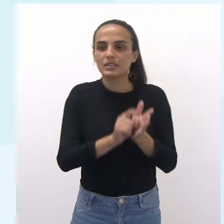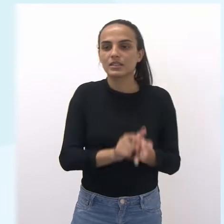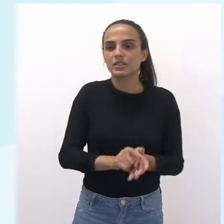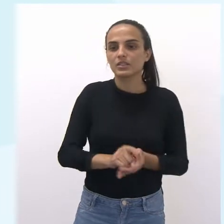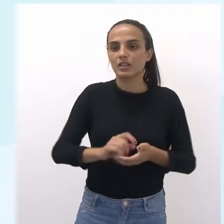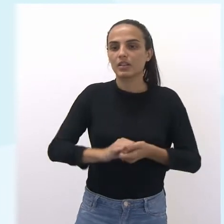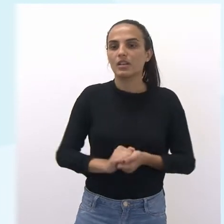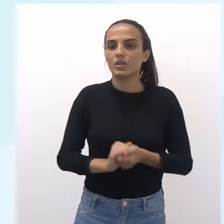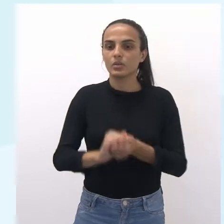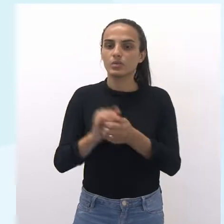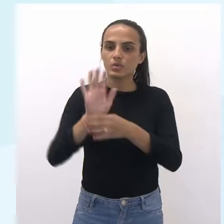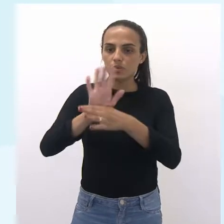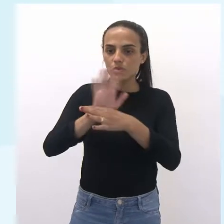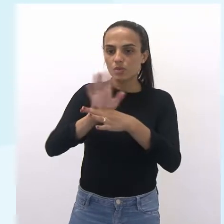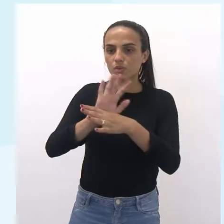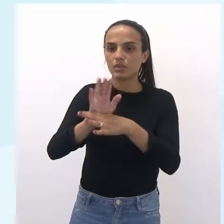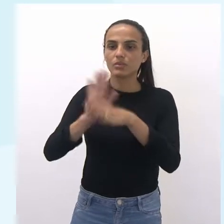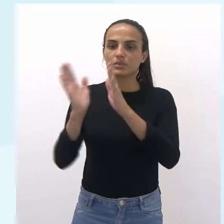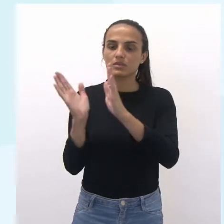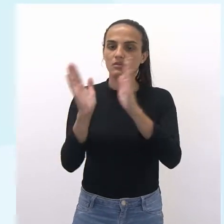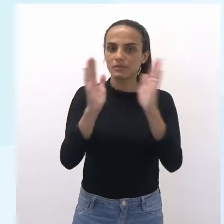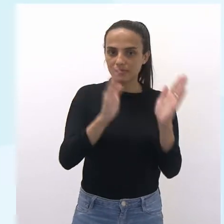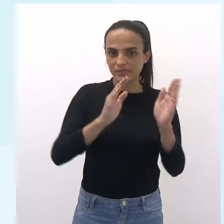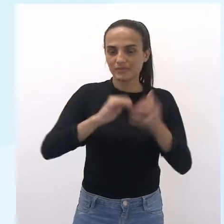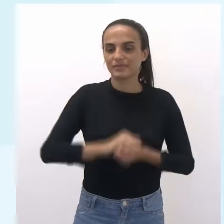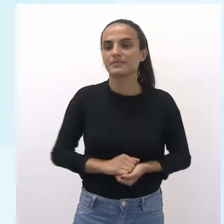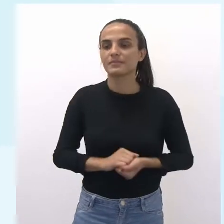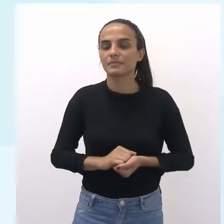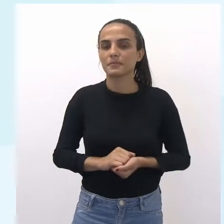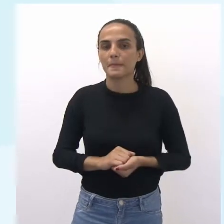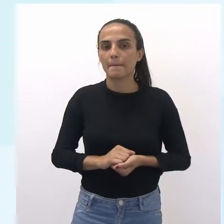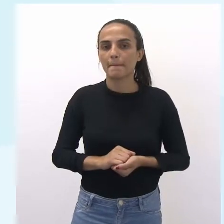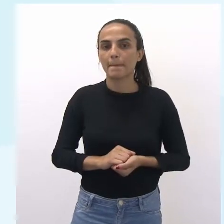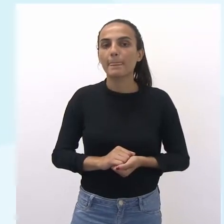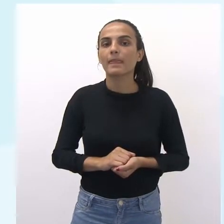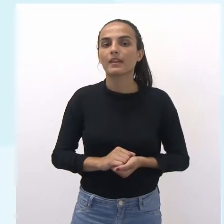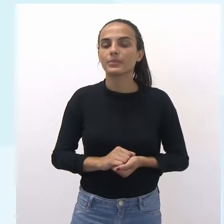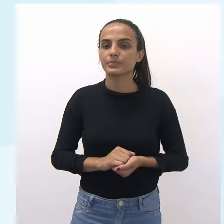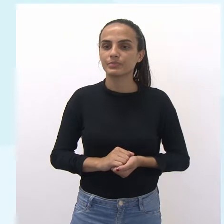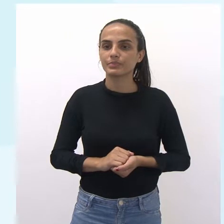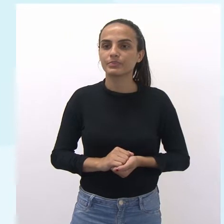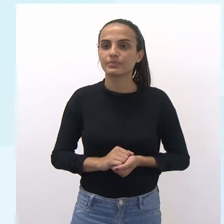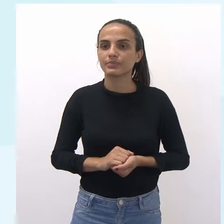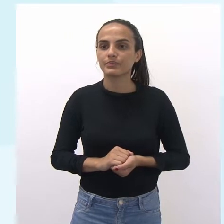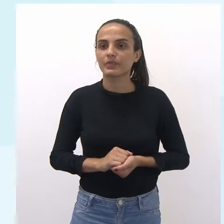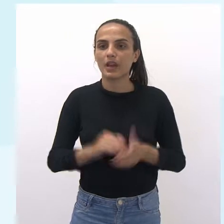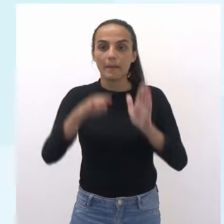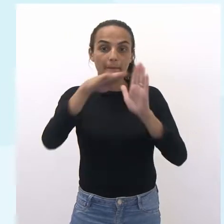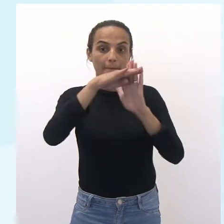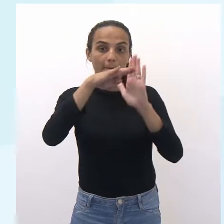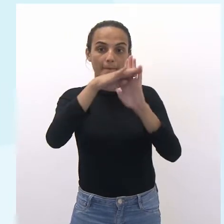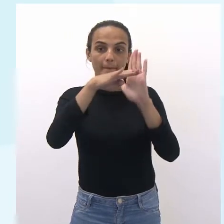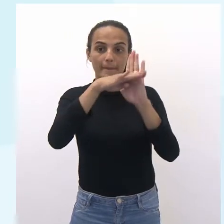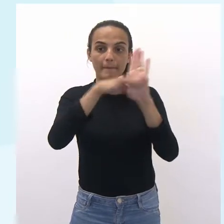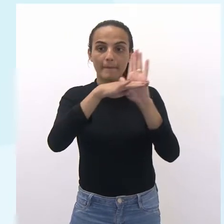nos vídeos. Tá? Então, e aí, o nosso percurso de pauta hoje